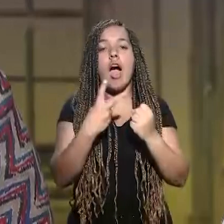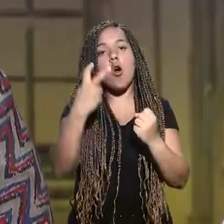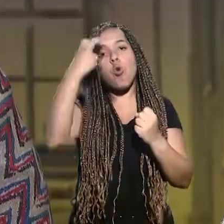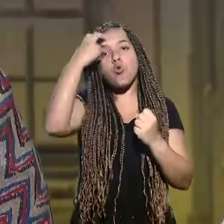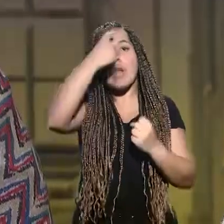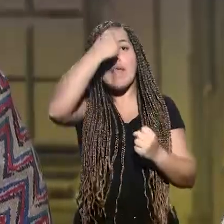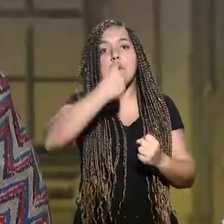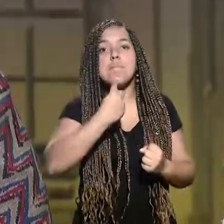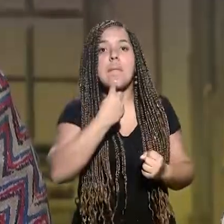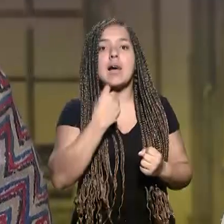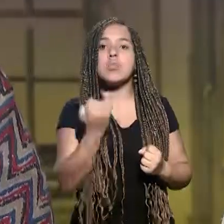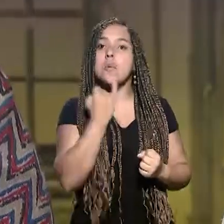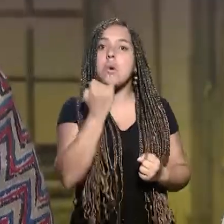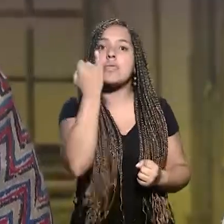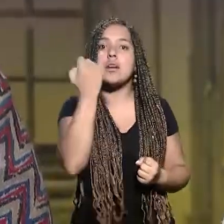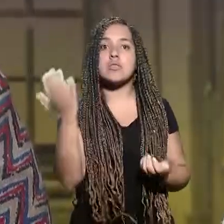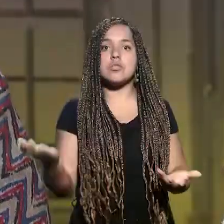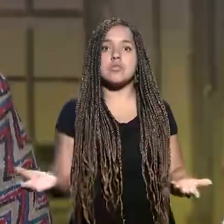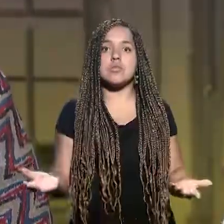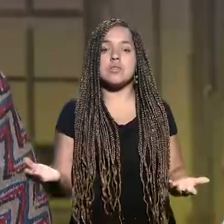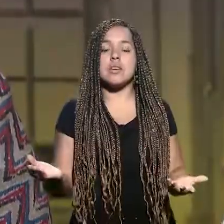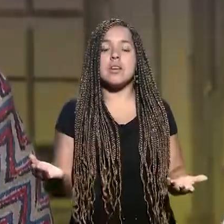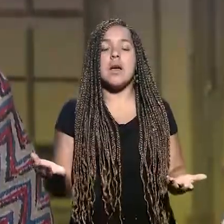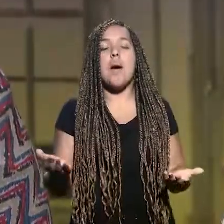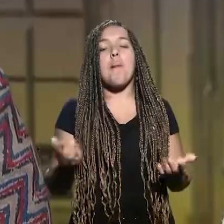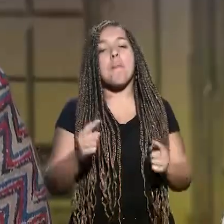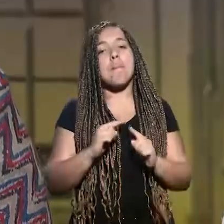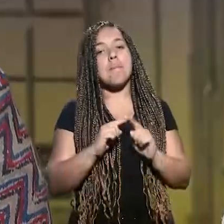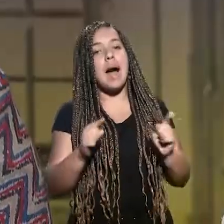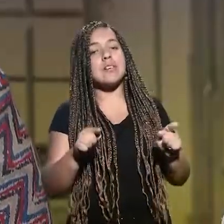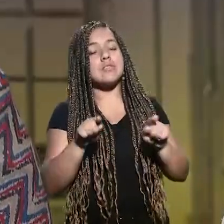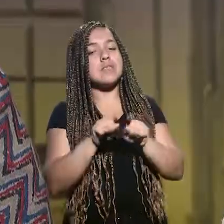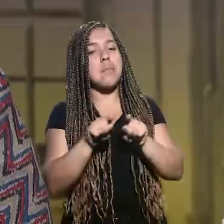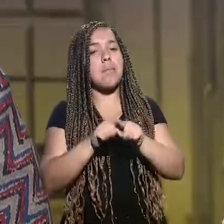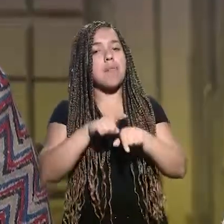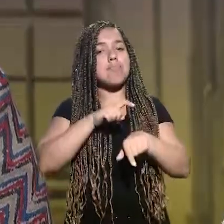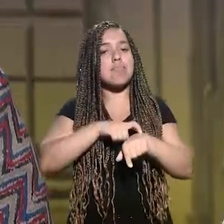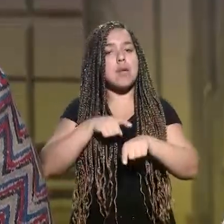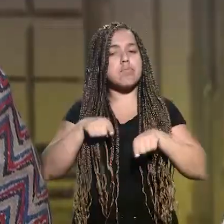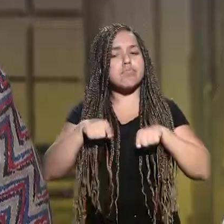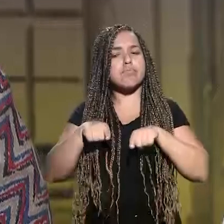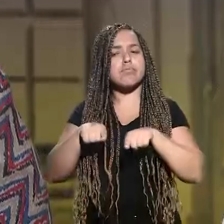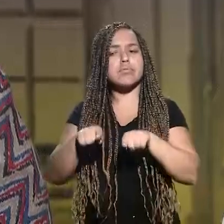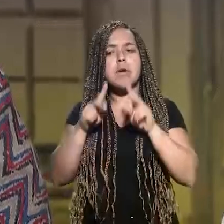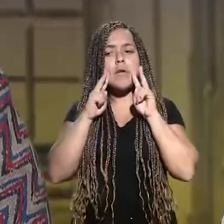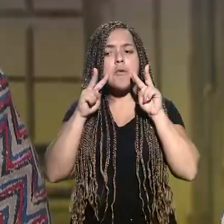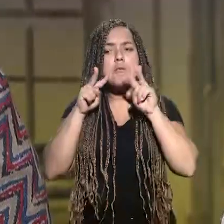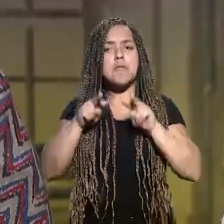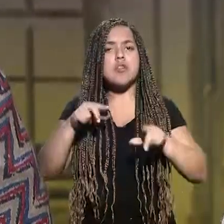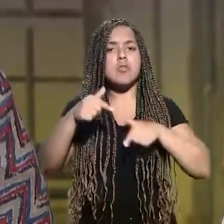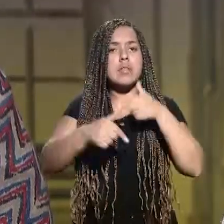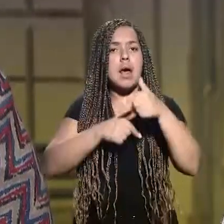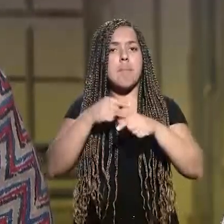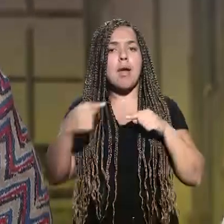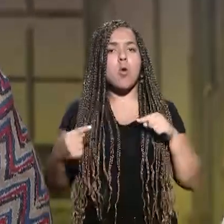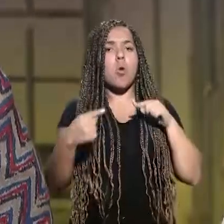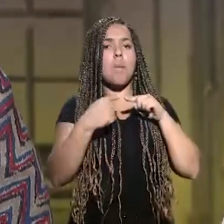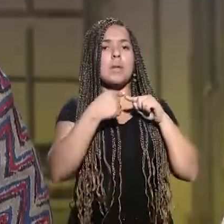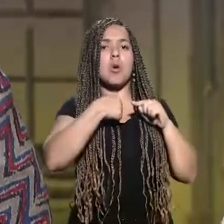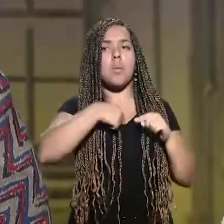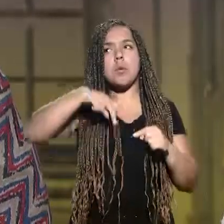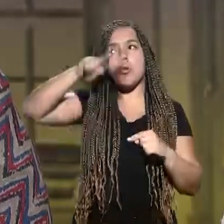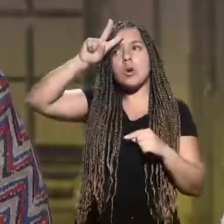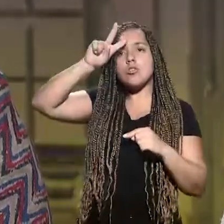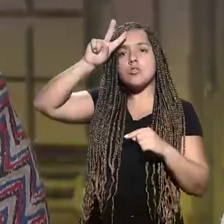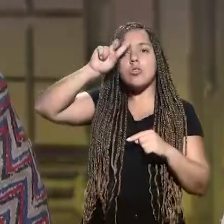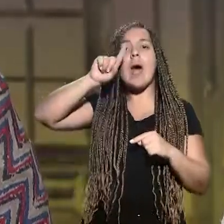forte. Verdade. É isso, essa cultura da imagem. Mas, ao mesmo tempo, e aí é nisso que eu trabalho, e